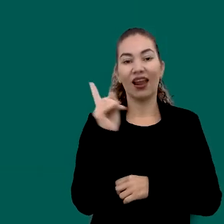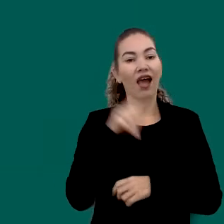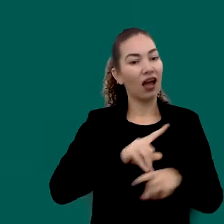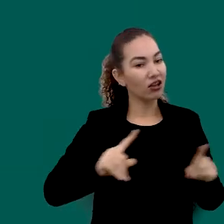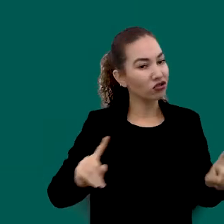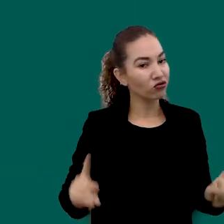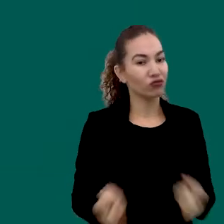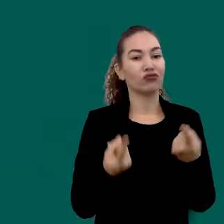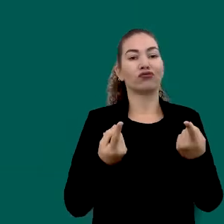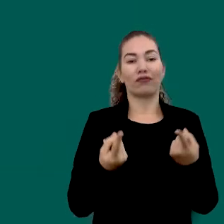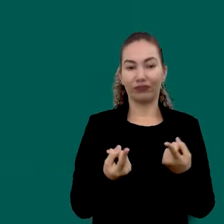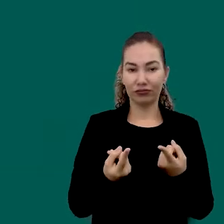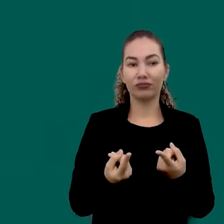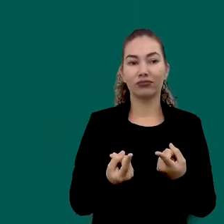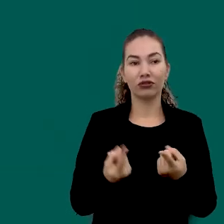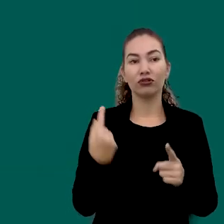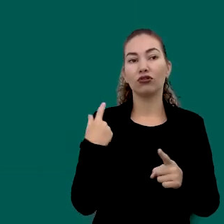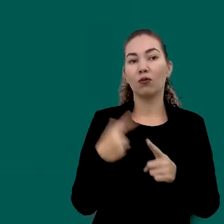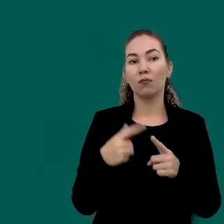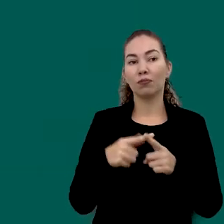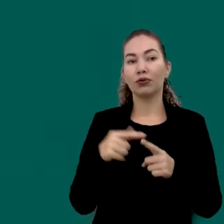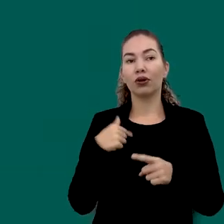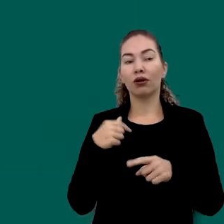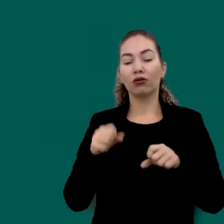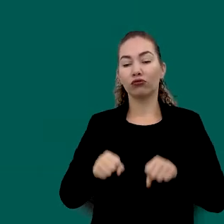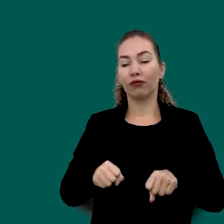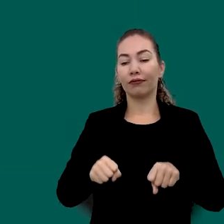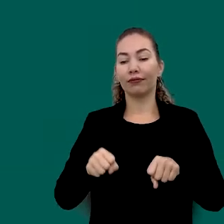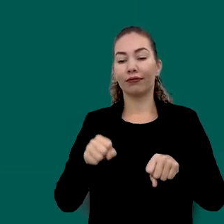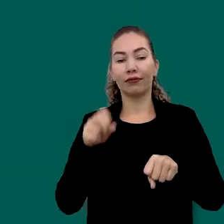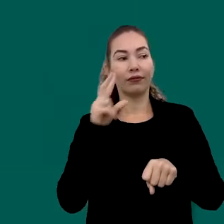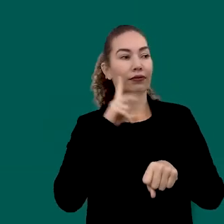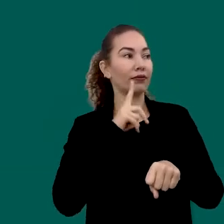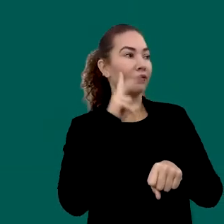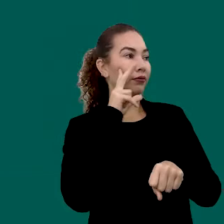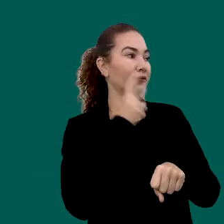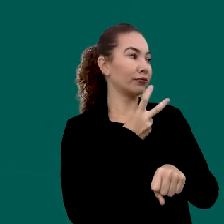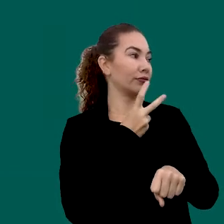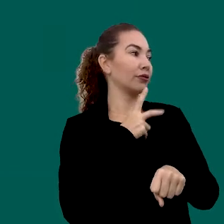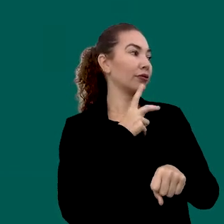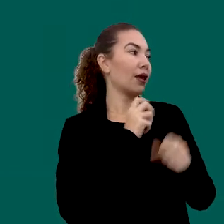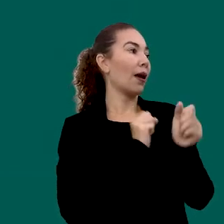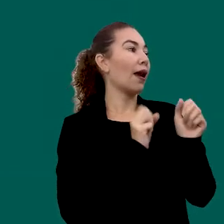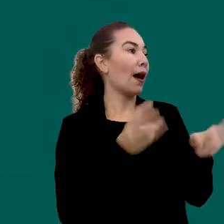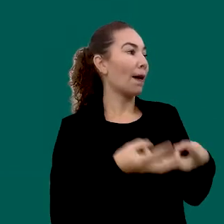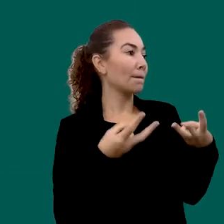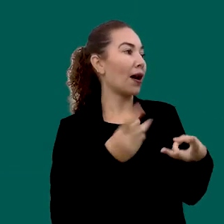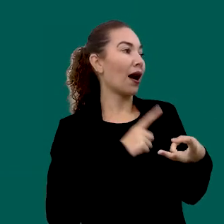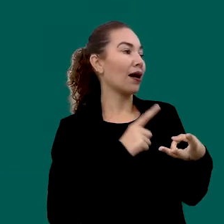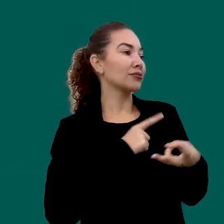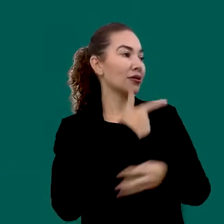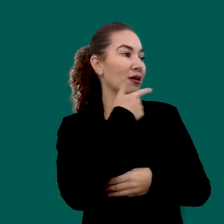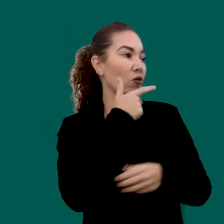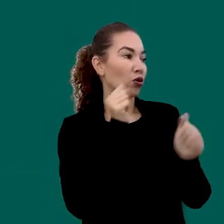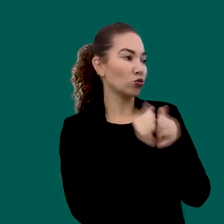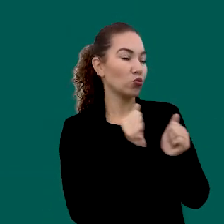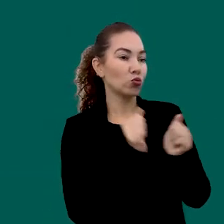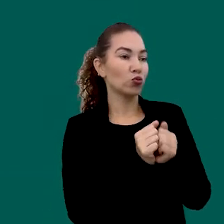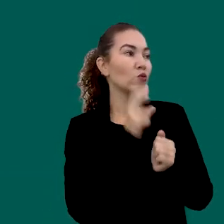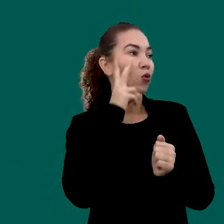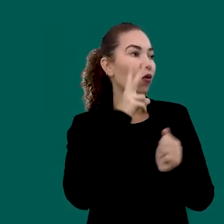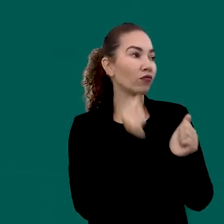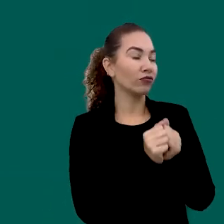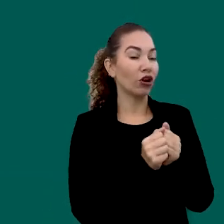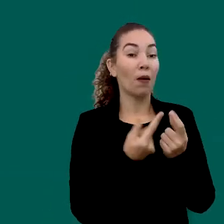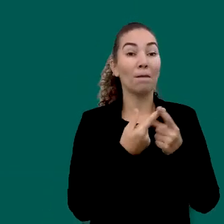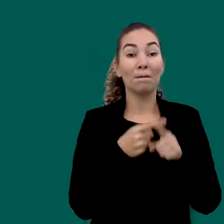corredor a gente vê isso, né? No corredor a gente vai comprar uma massa e tem o queijo ralado do lado, tem o vinho, né? E no digital isso é mais complicado